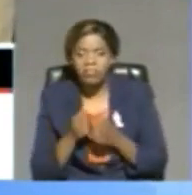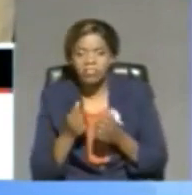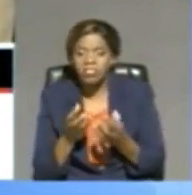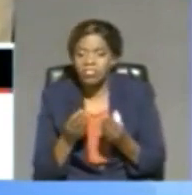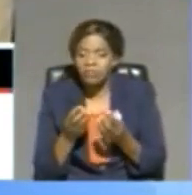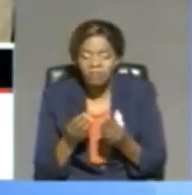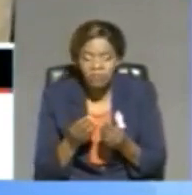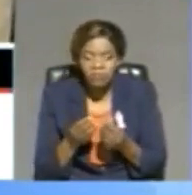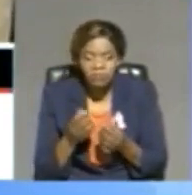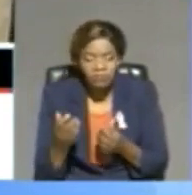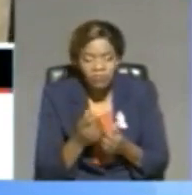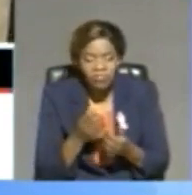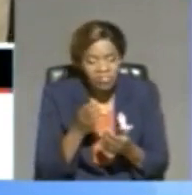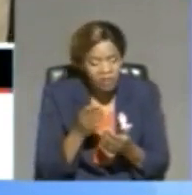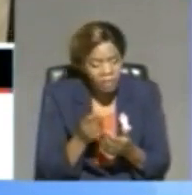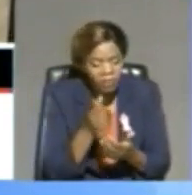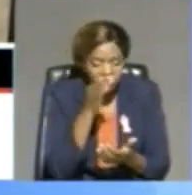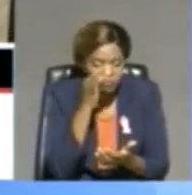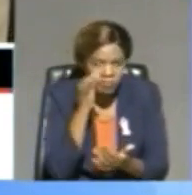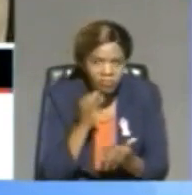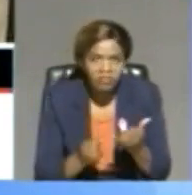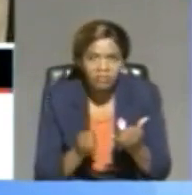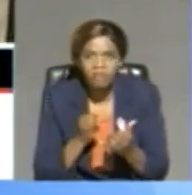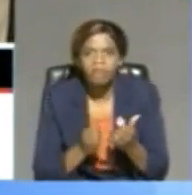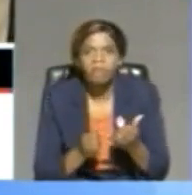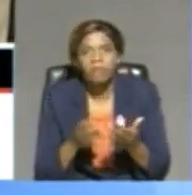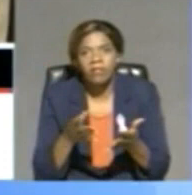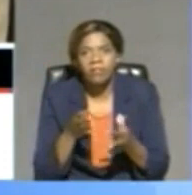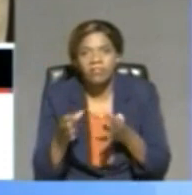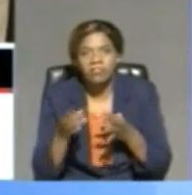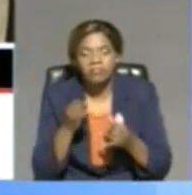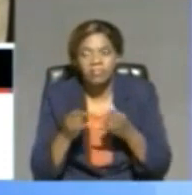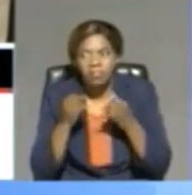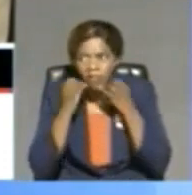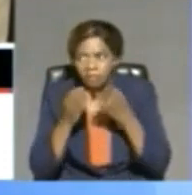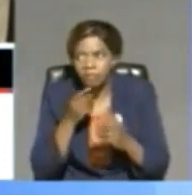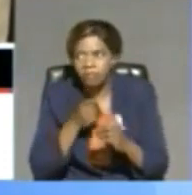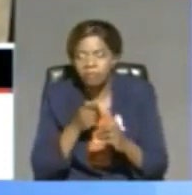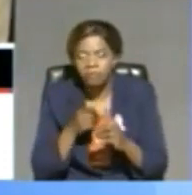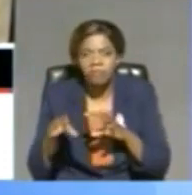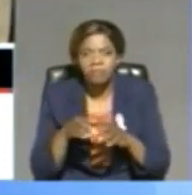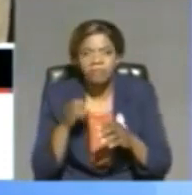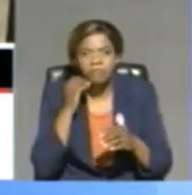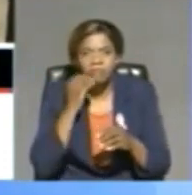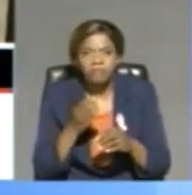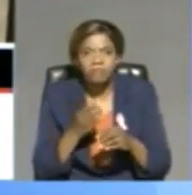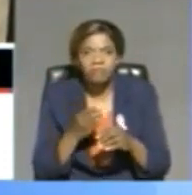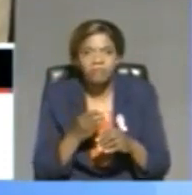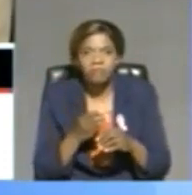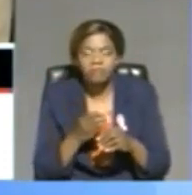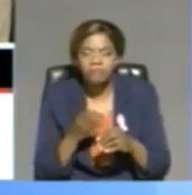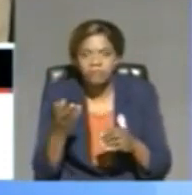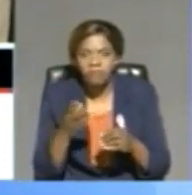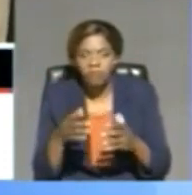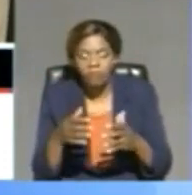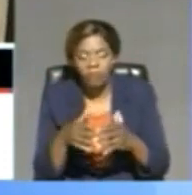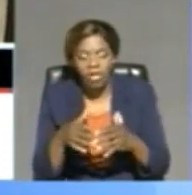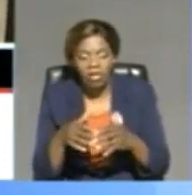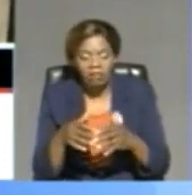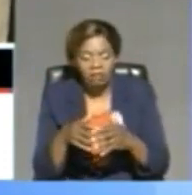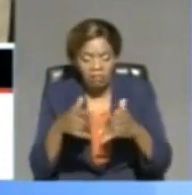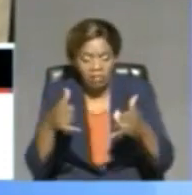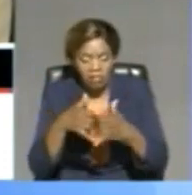muito faltando poucas horas para as eleições. E isso com o contributo da imprensa, com capas de revistas, que